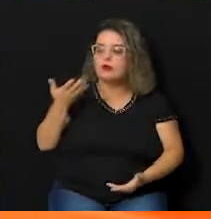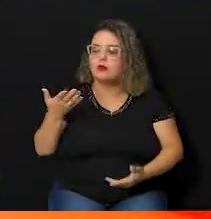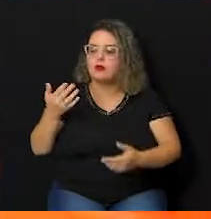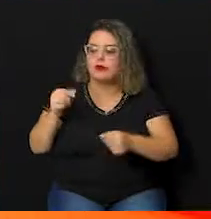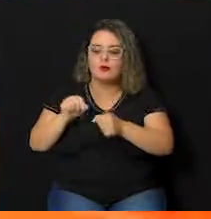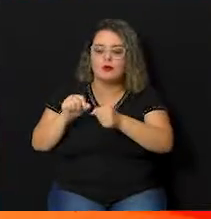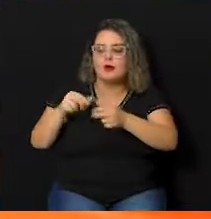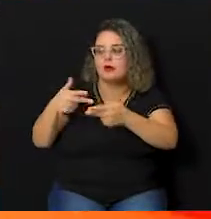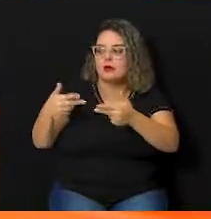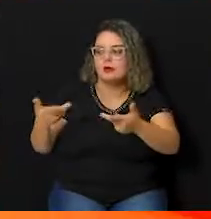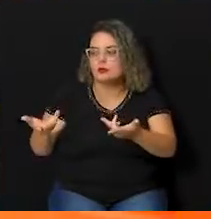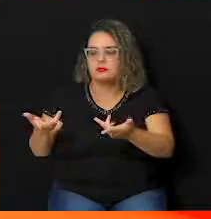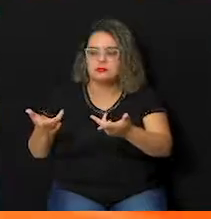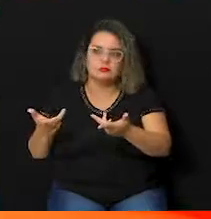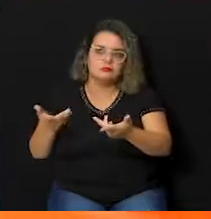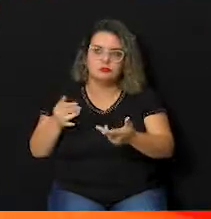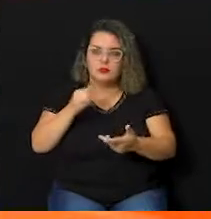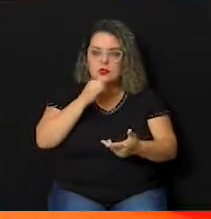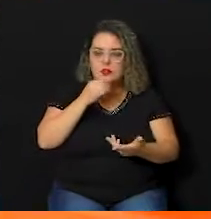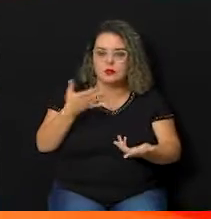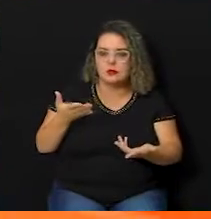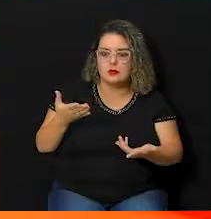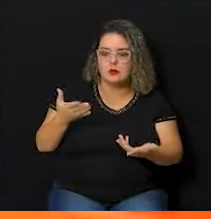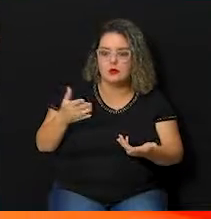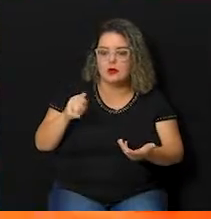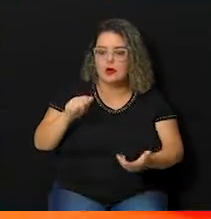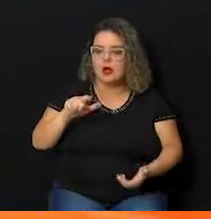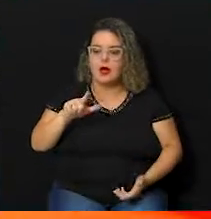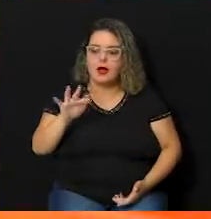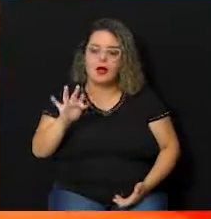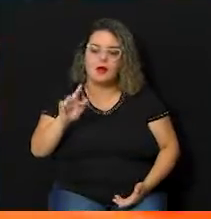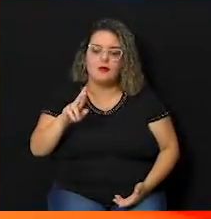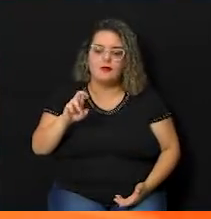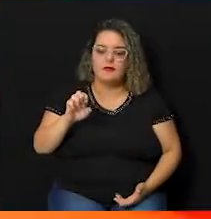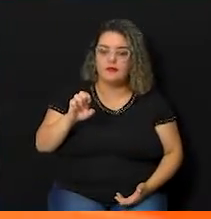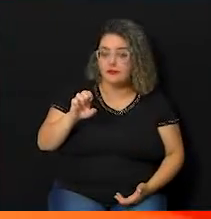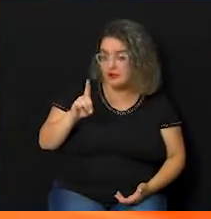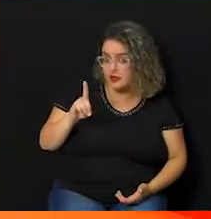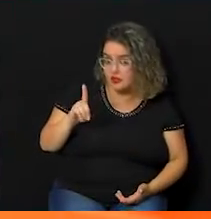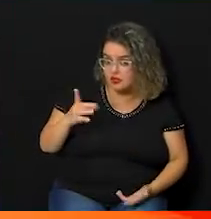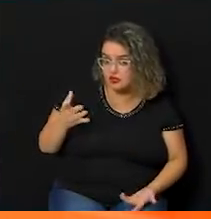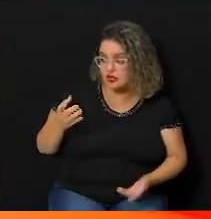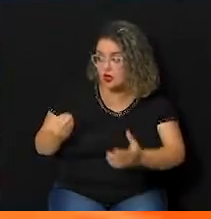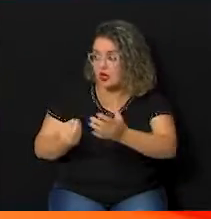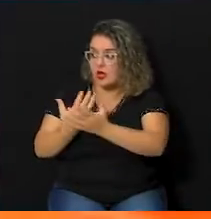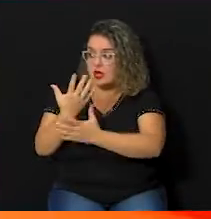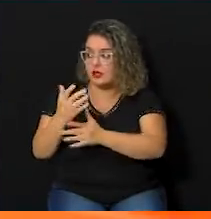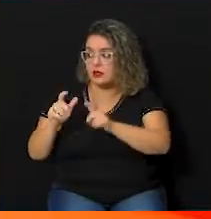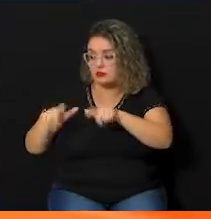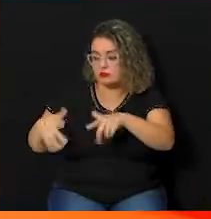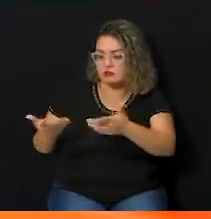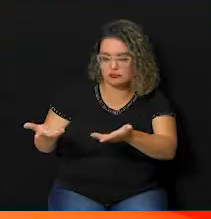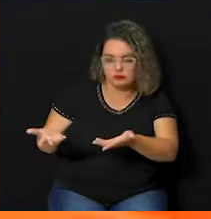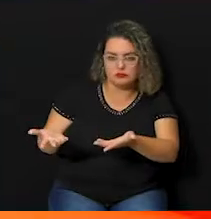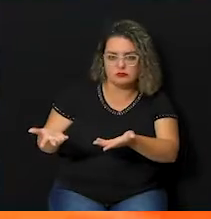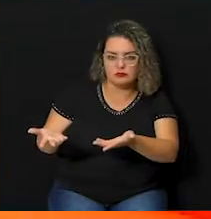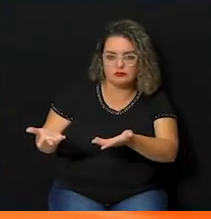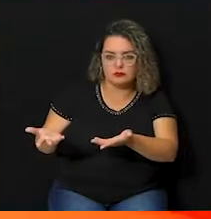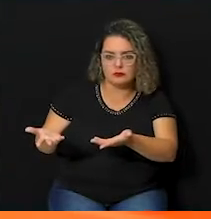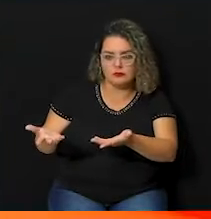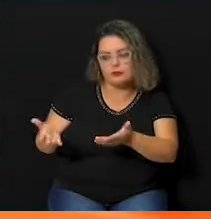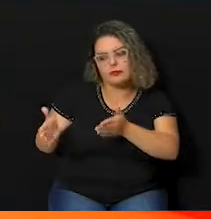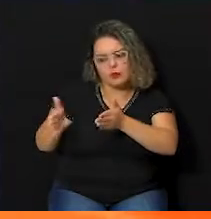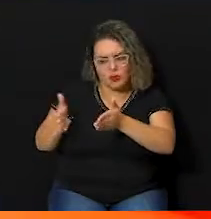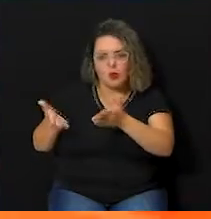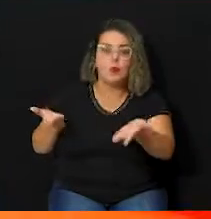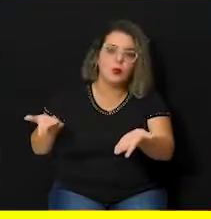coisa, tipo, faz o Alfred lá, o ator dele, o Andy Serkis, ele era o Gollum, né? Então, com certeza, em algum momento,